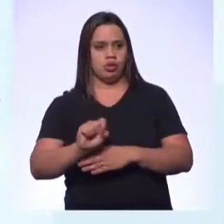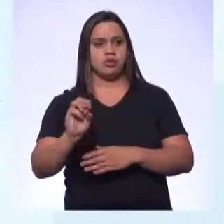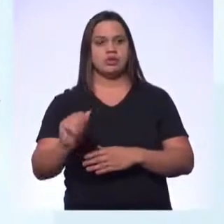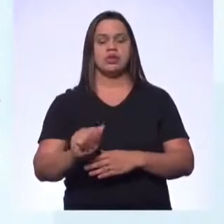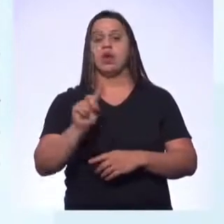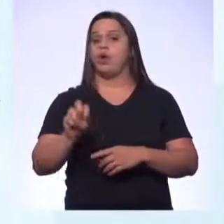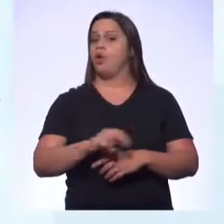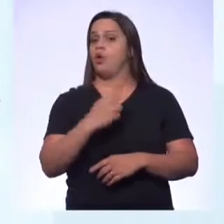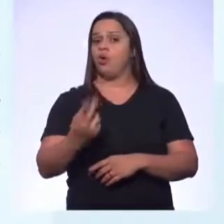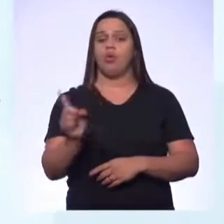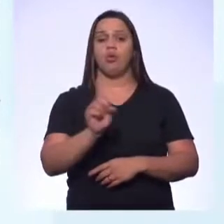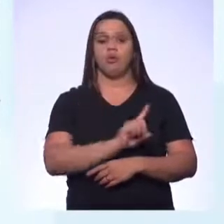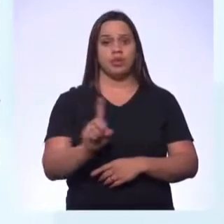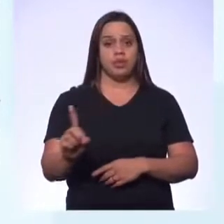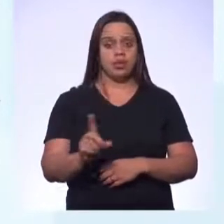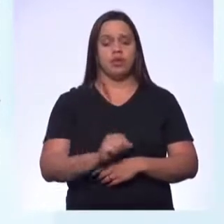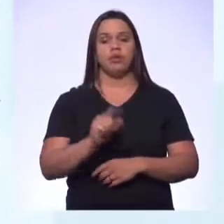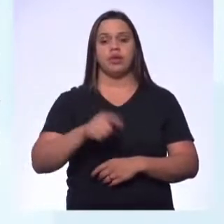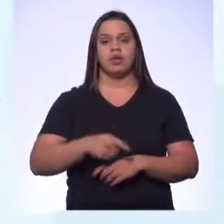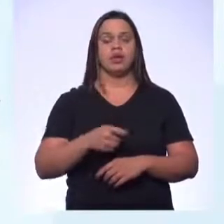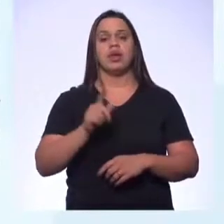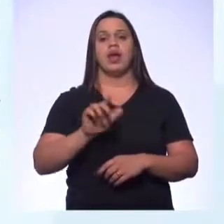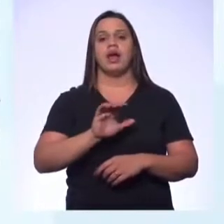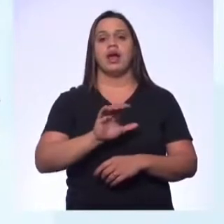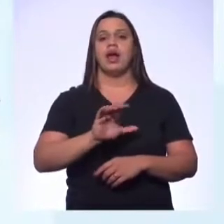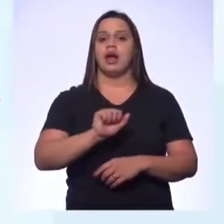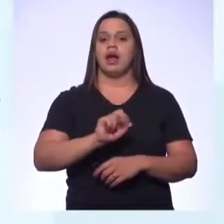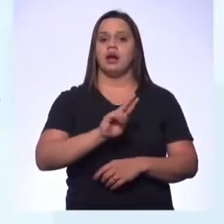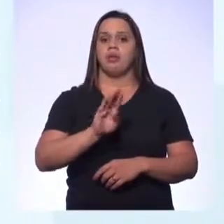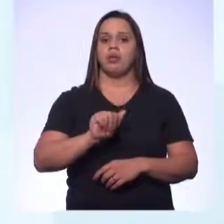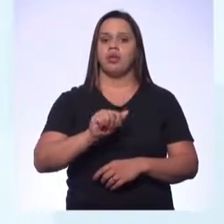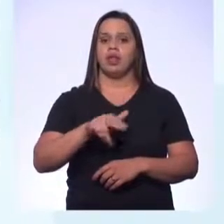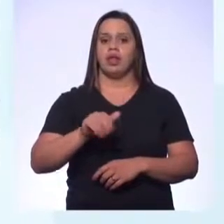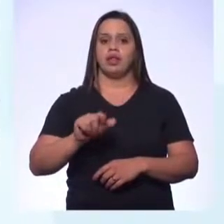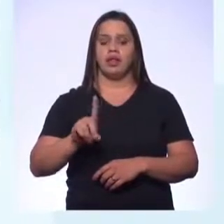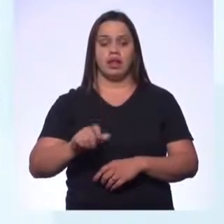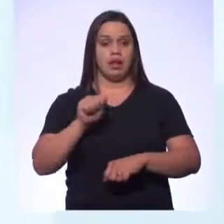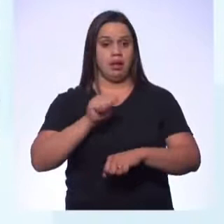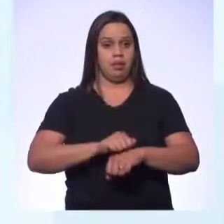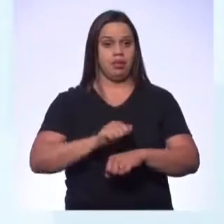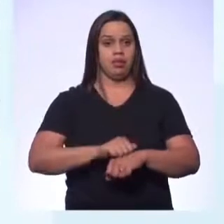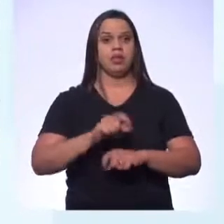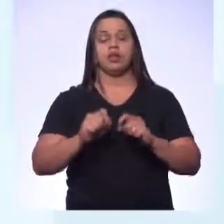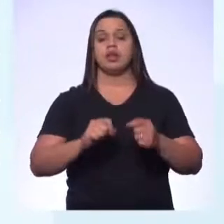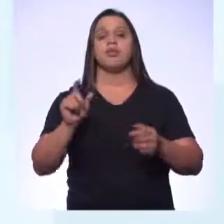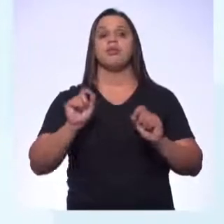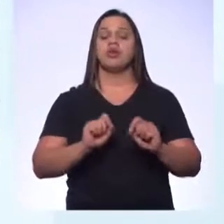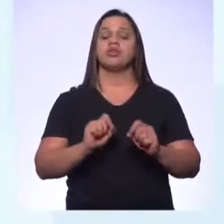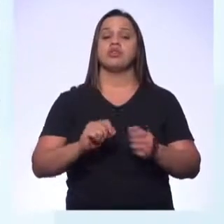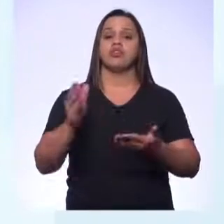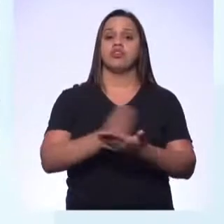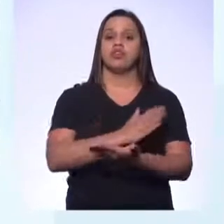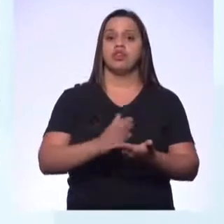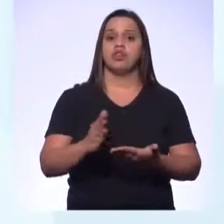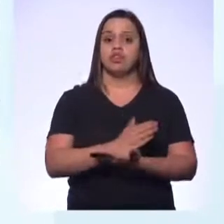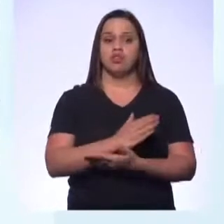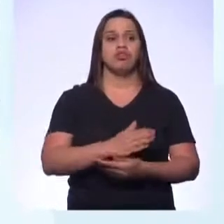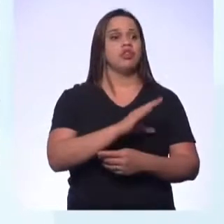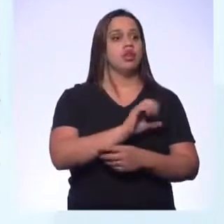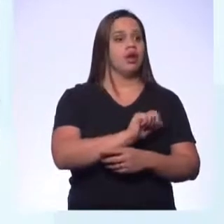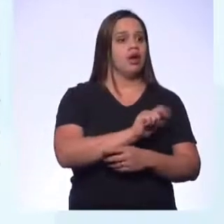ou não detrítica, que são as carbonadatas. Neste último caso, podem ser subdivididas em calcários e